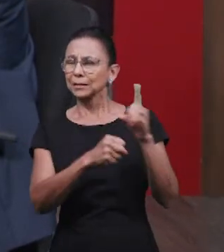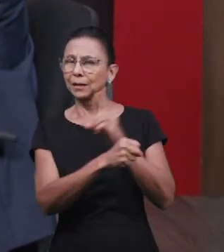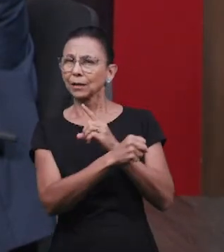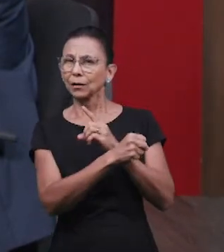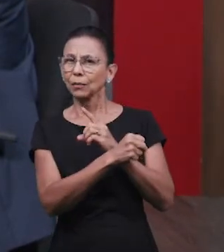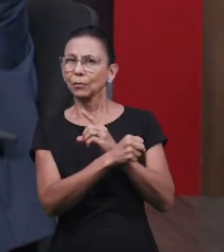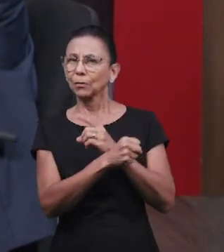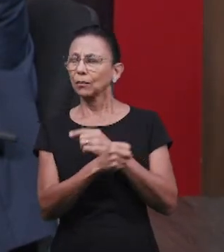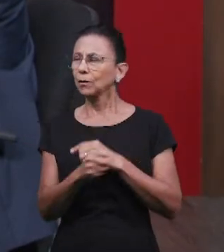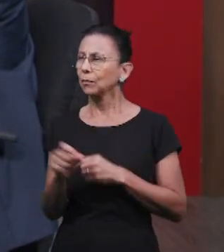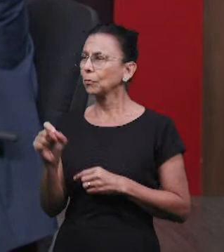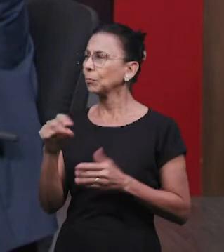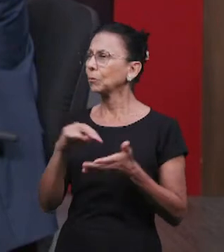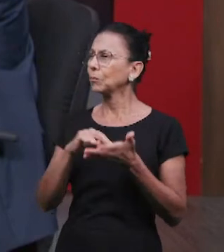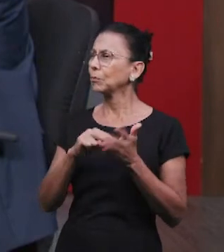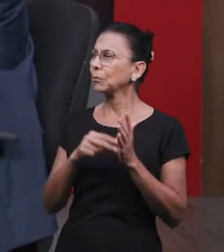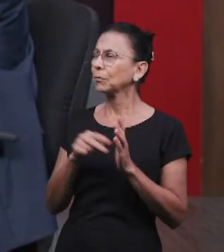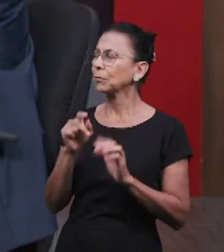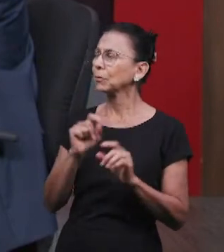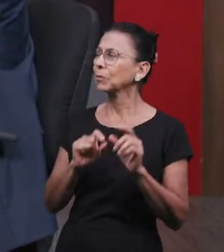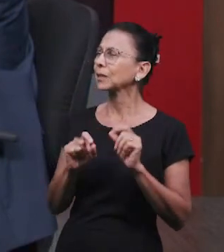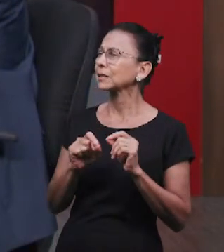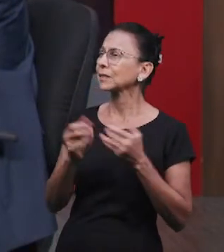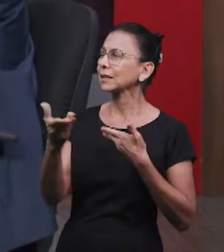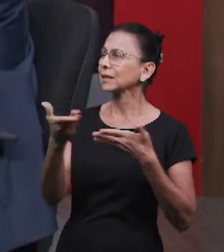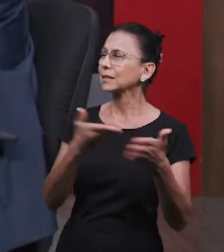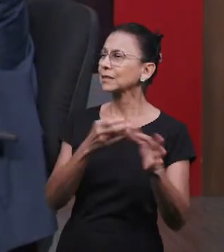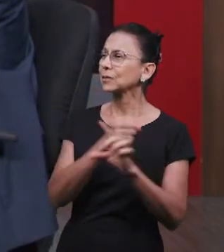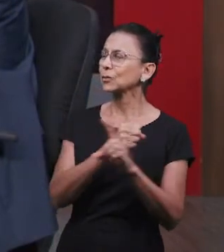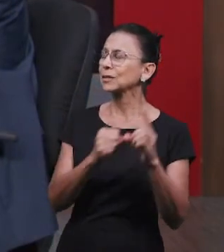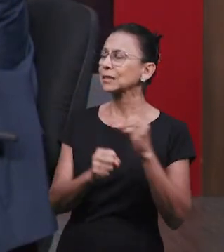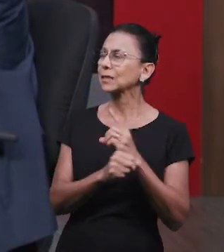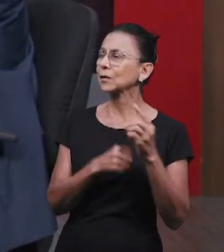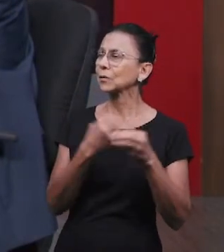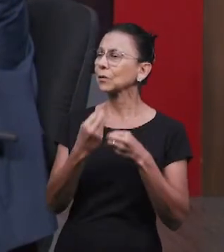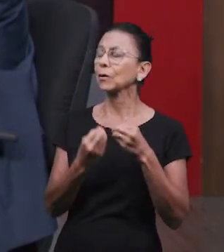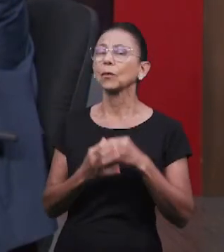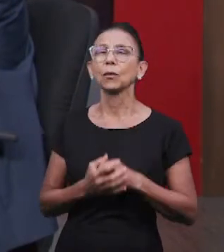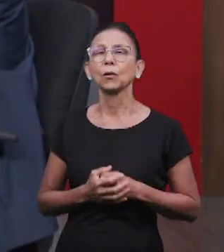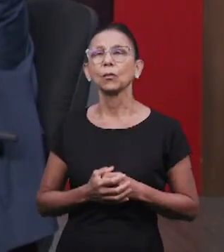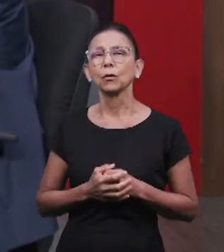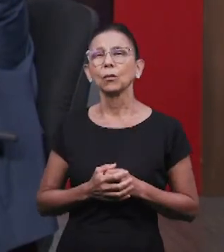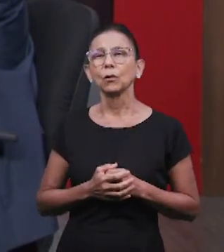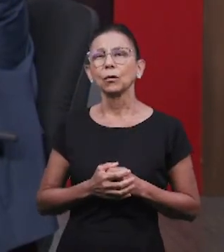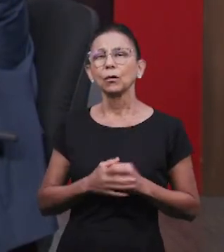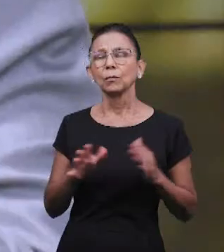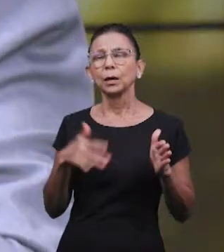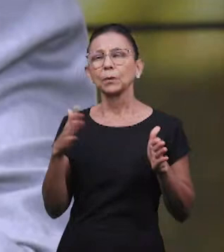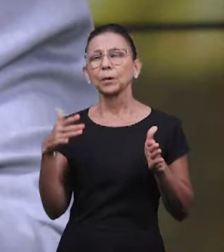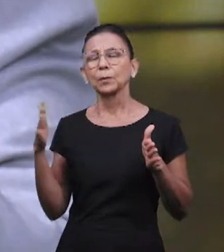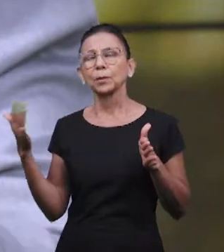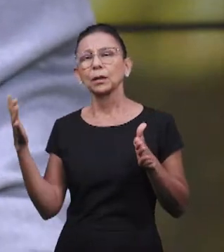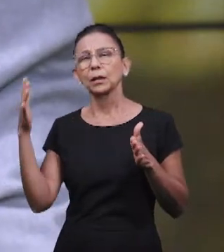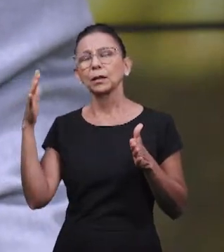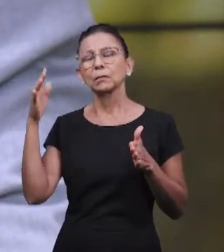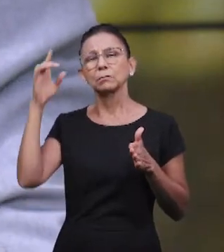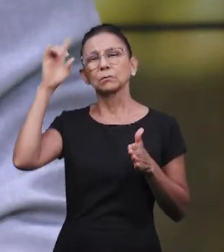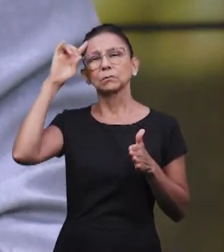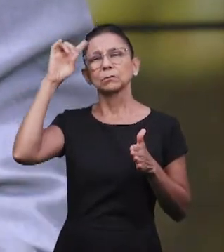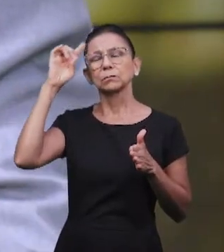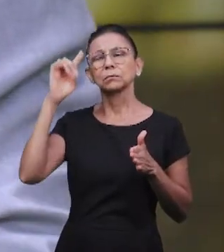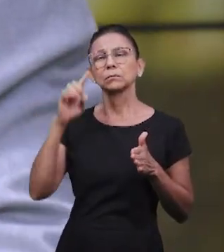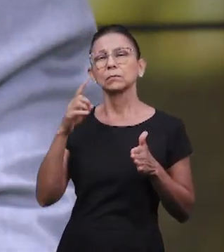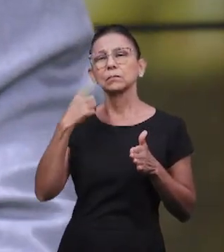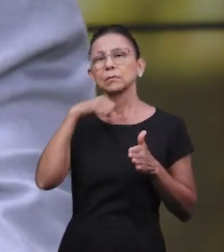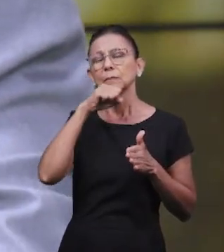exatamente essa. Exatamente. O que significa essa interação social? Na prática, né, do dia a dia, para o pai, para a mãe ou para a